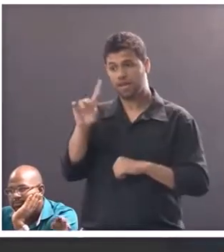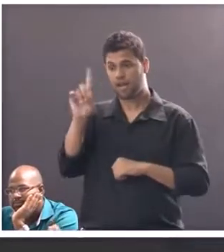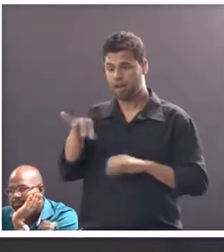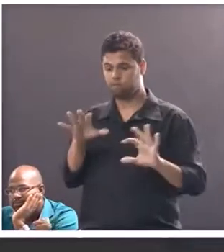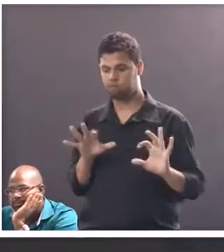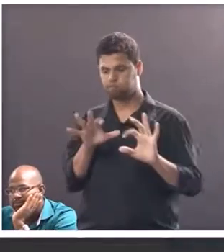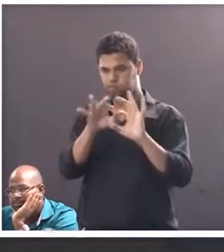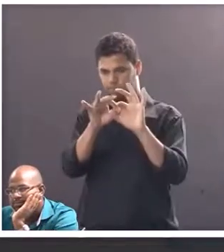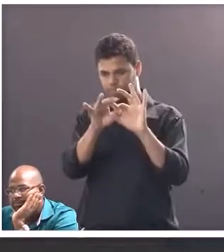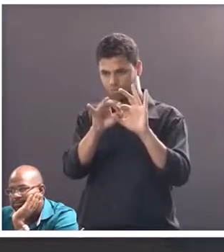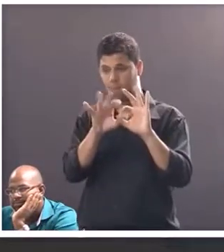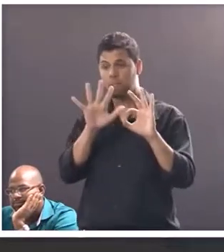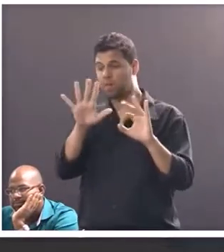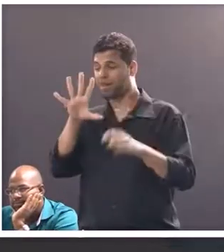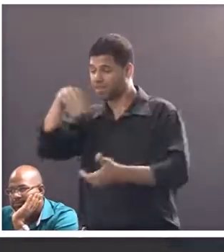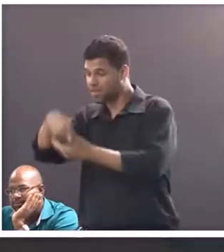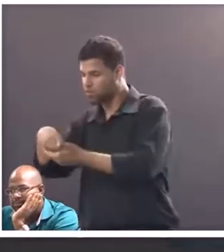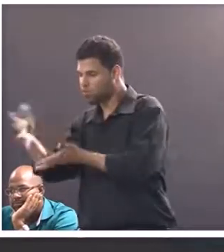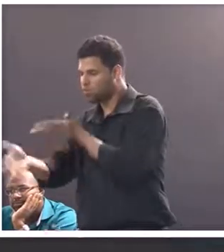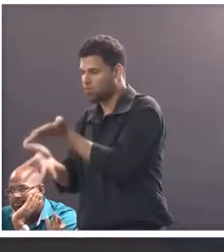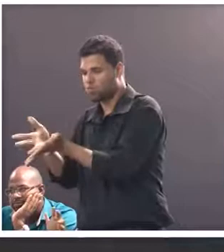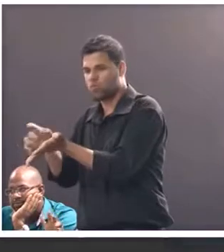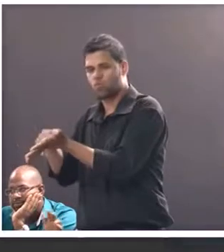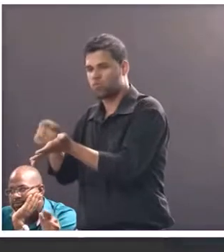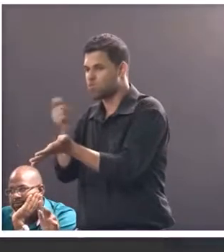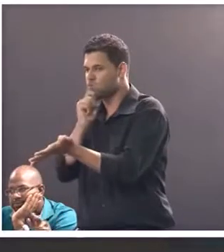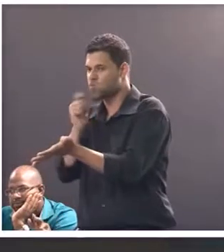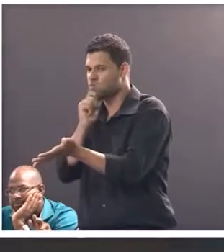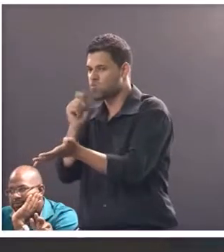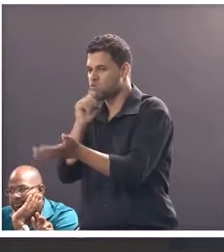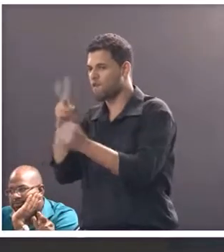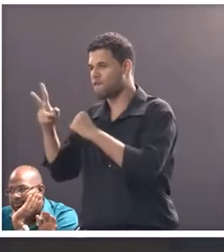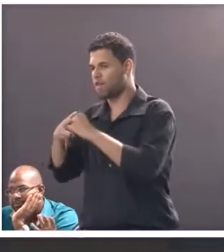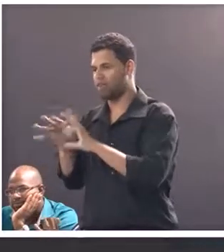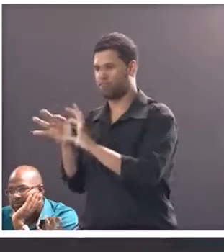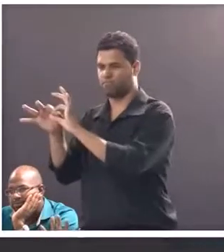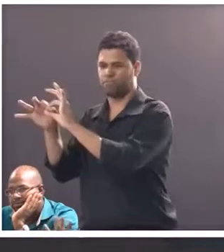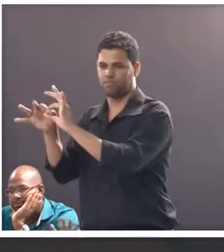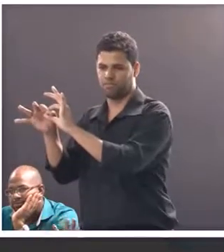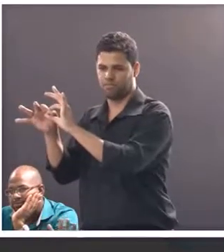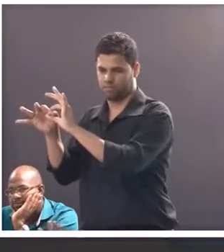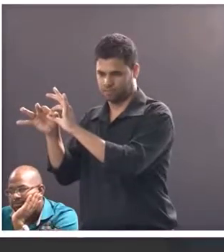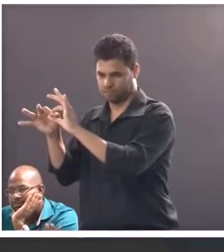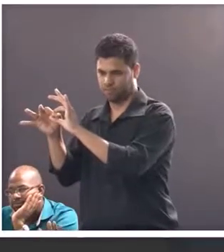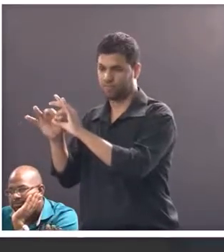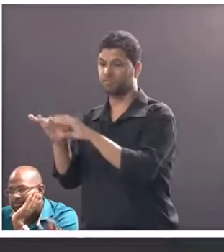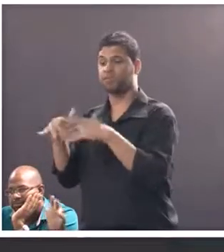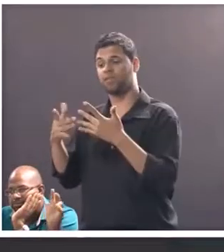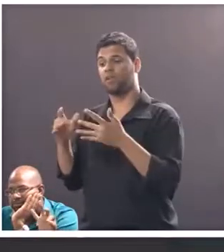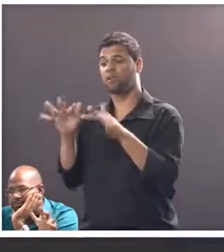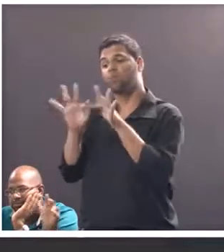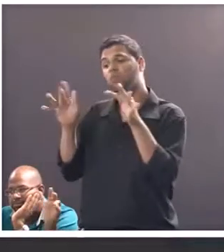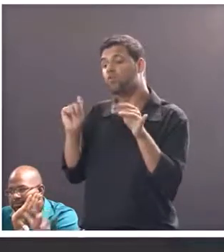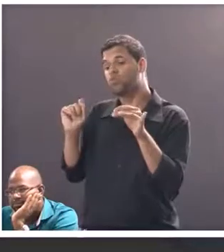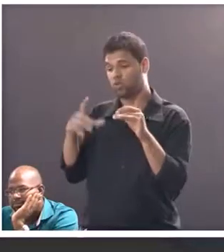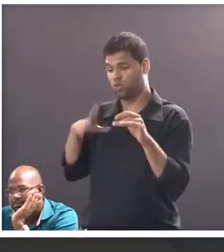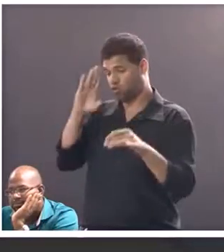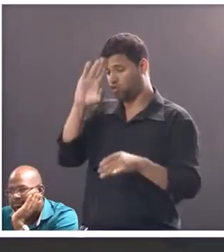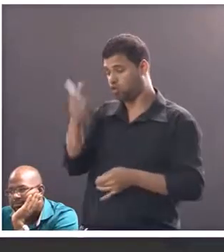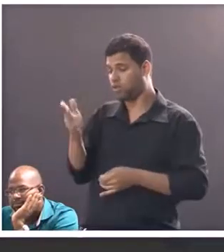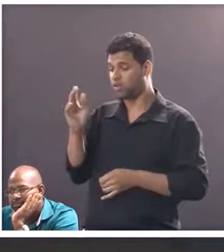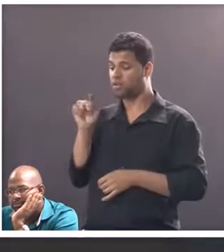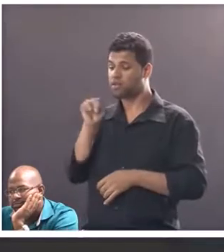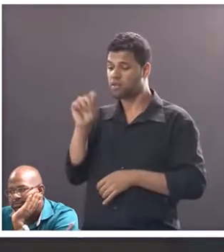ligação. Em língua de sinais eu não tenho esse verbo de ligação, o verbo ser como verbo de ligação. Então, simplesmente eu traduzo ele